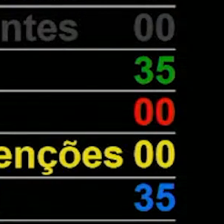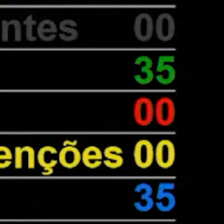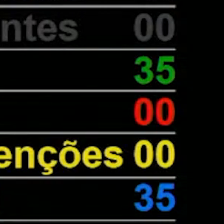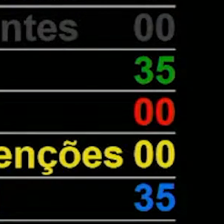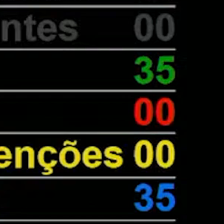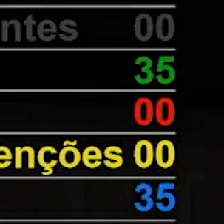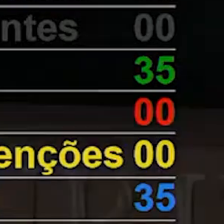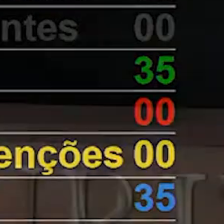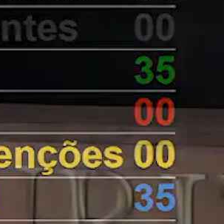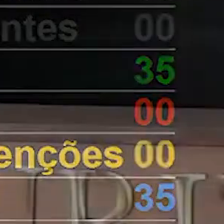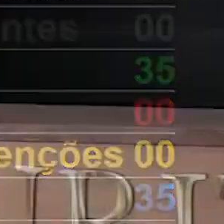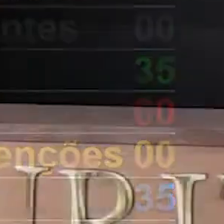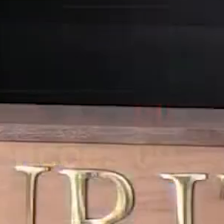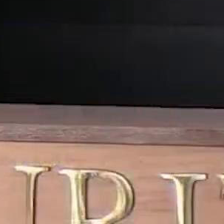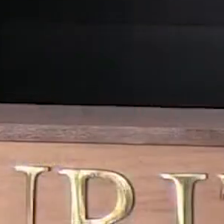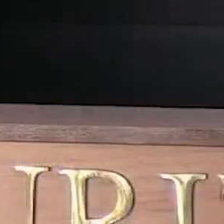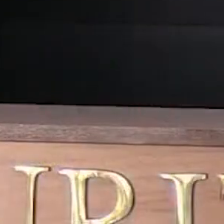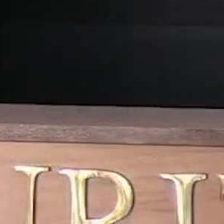o projeto.